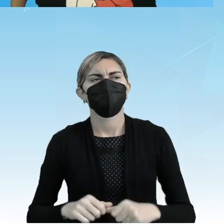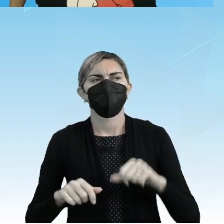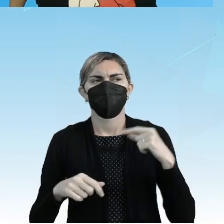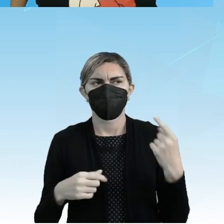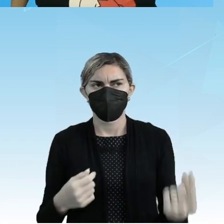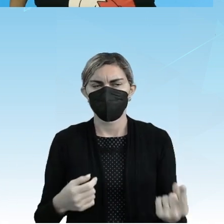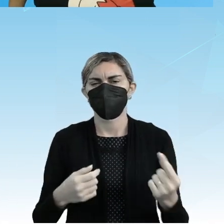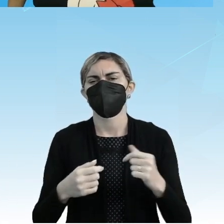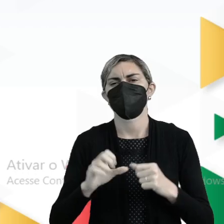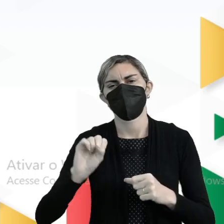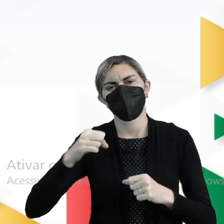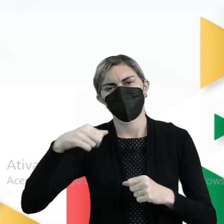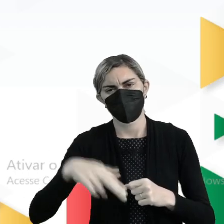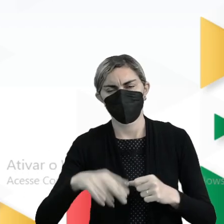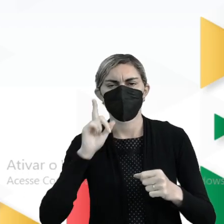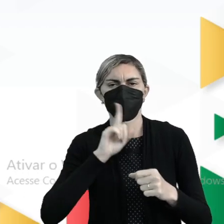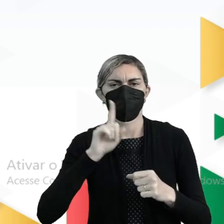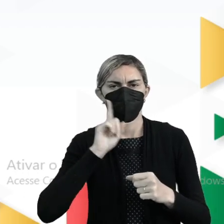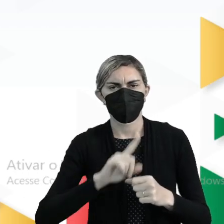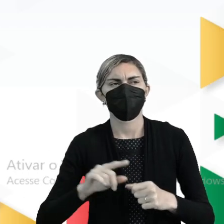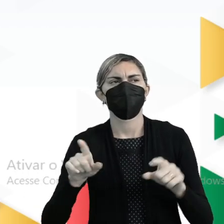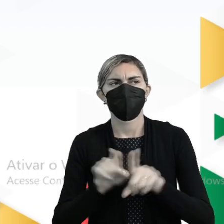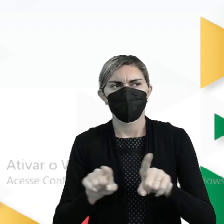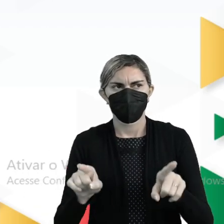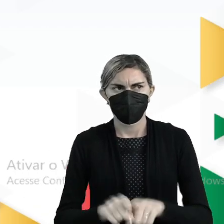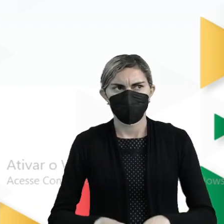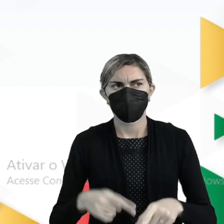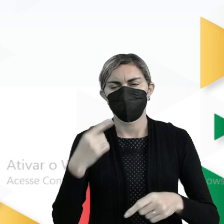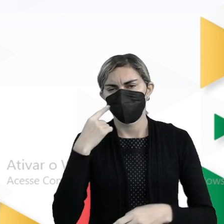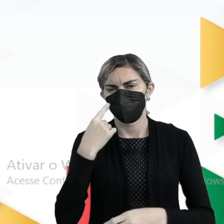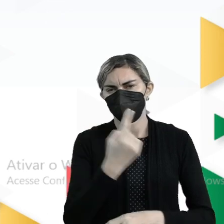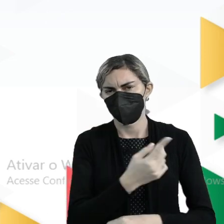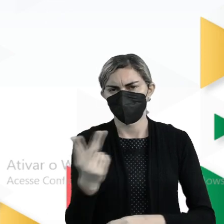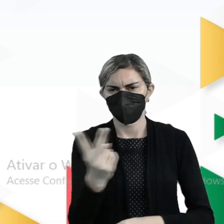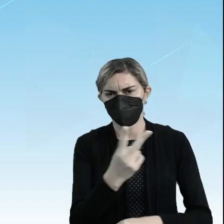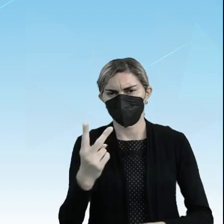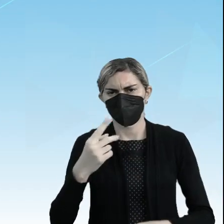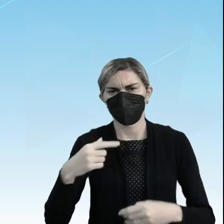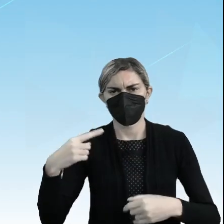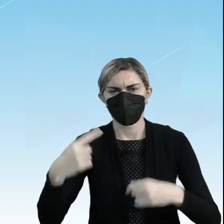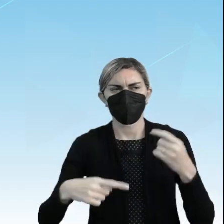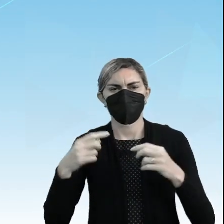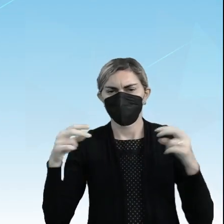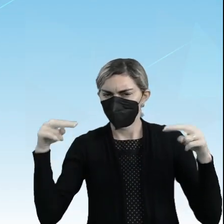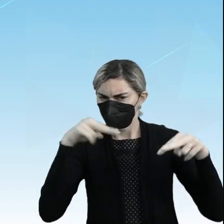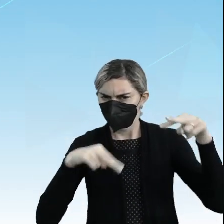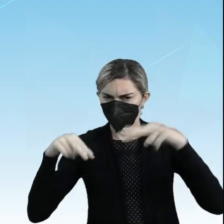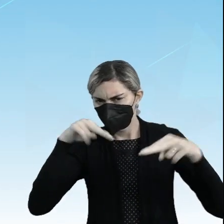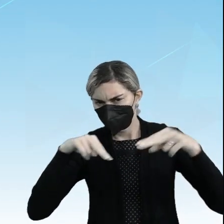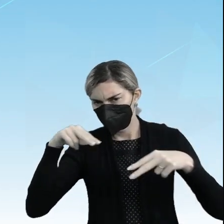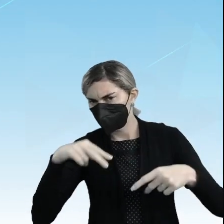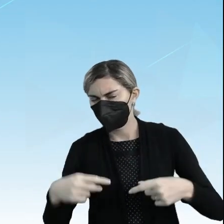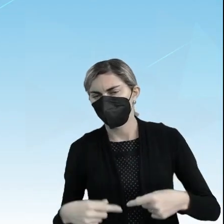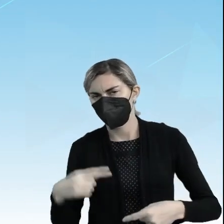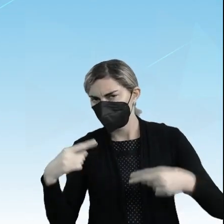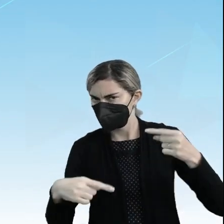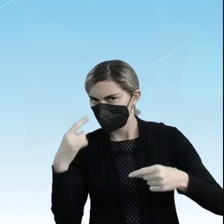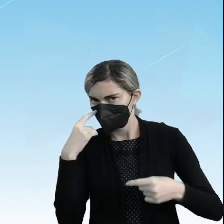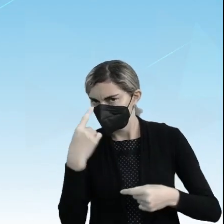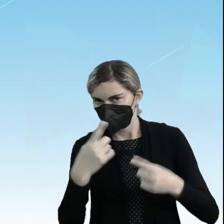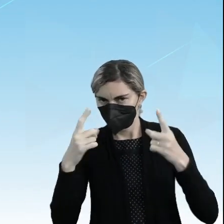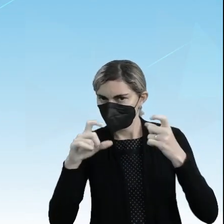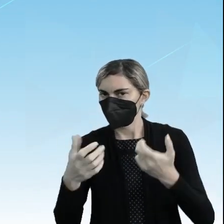outro, tio Sam, Estados Unidos, também brabo. Ambos estão se degladiando só com os olhares. Deu para perceber no slide aí,